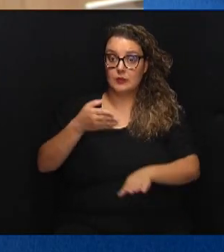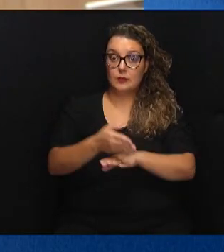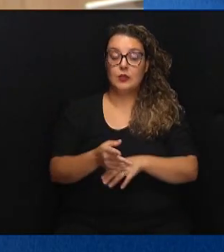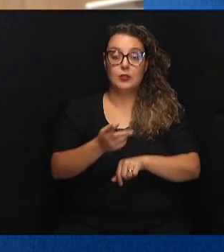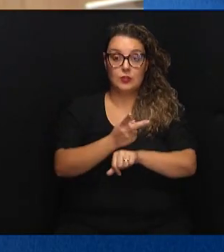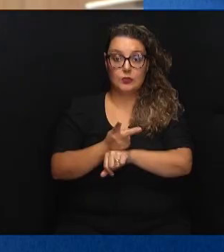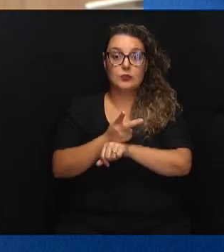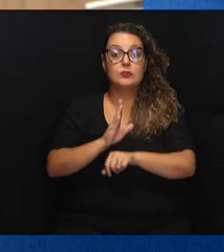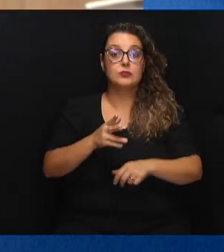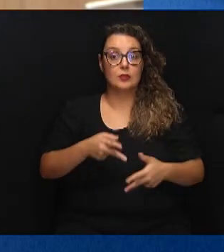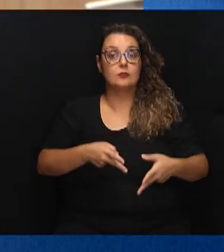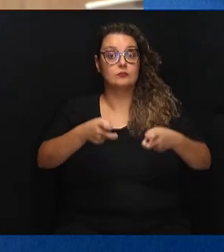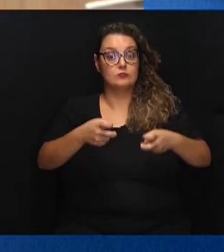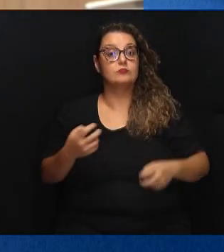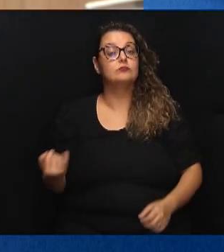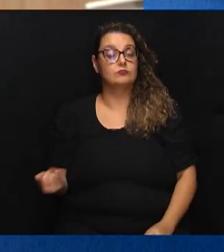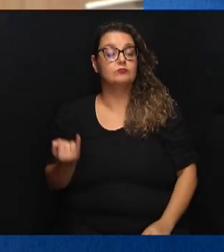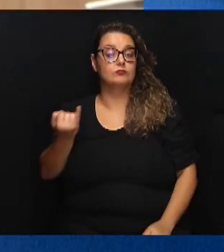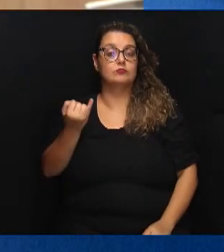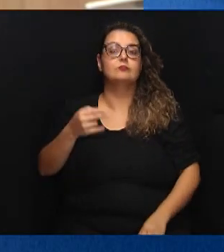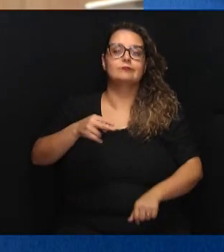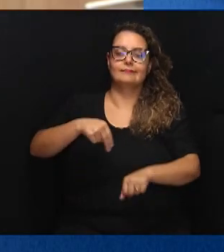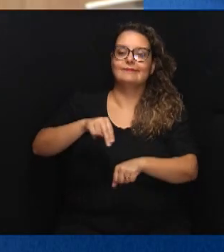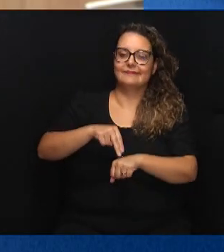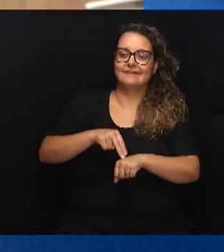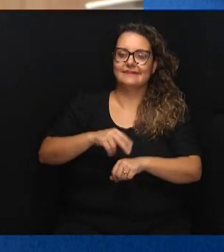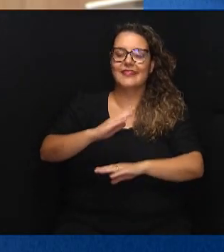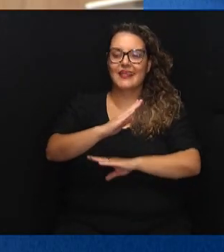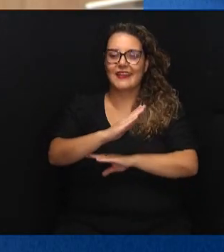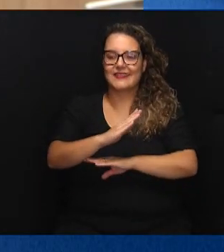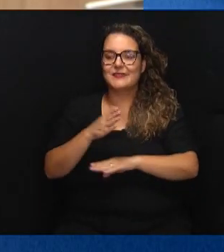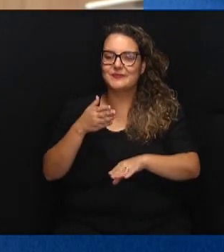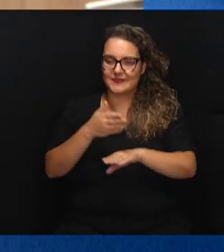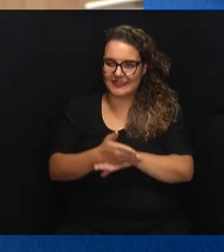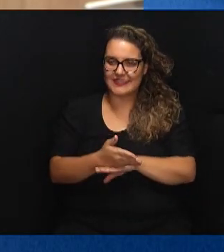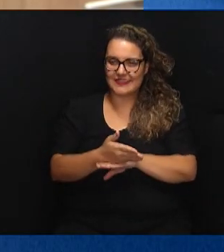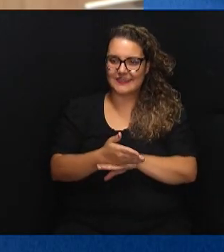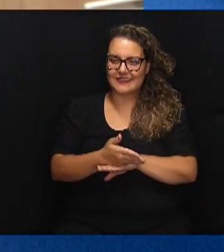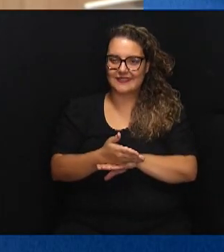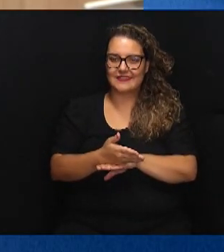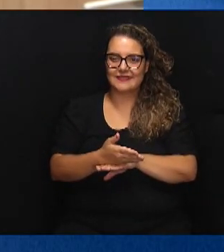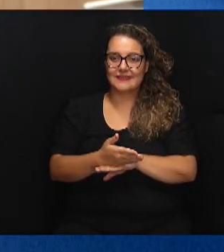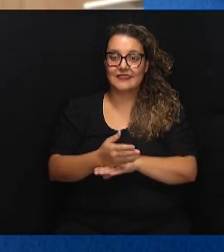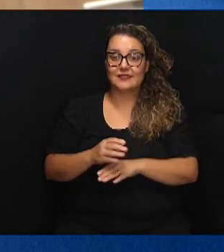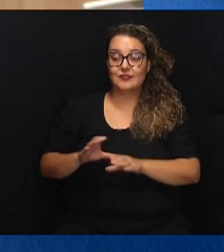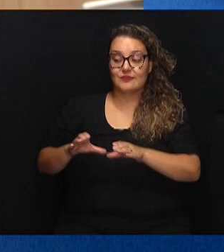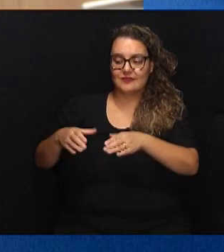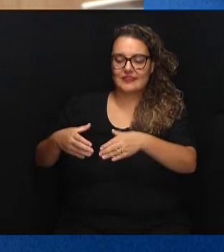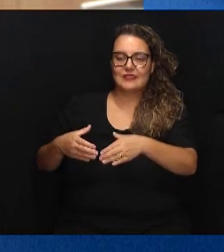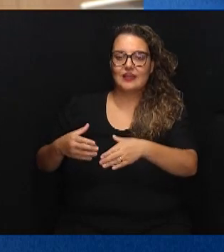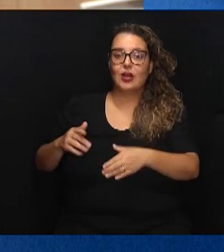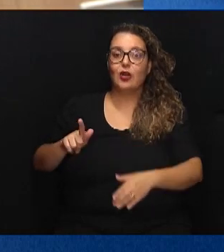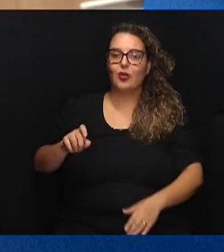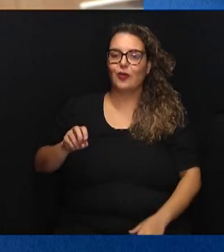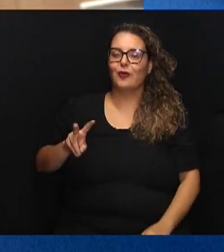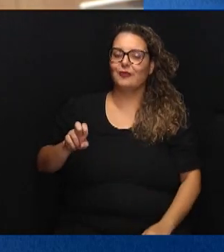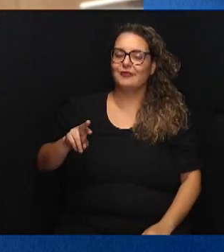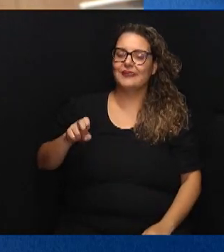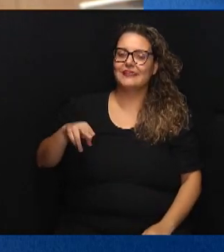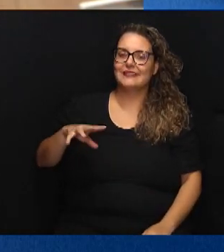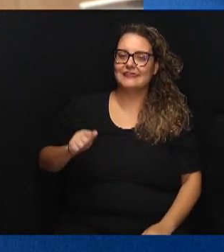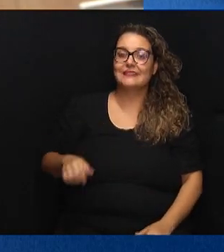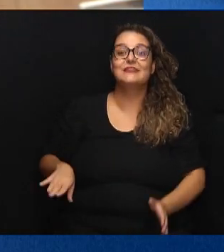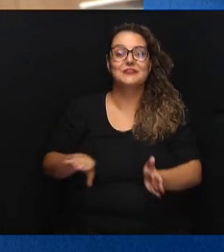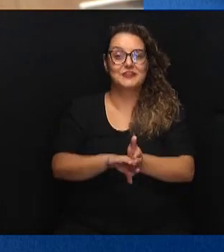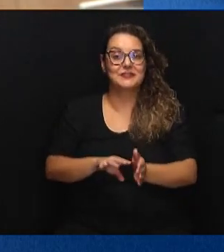já é reconhecido nacionalmente. A Câmara está participando na categoria Governança e agora chegou